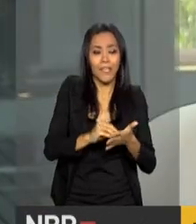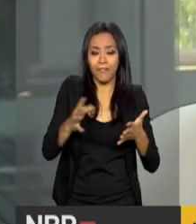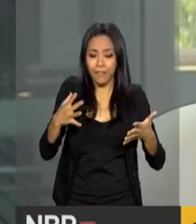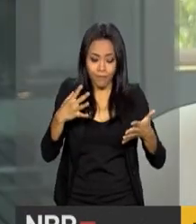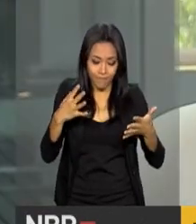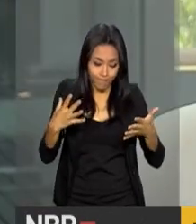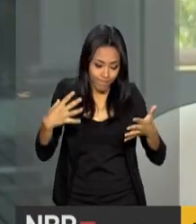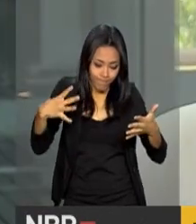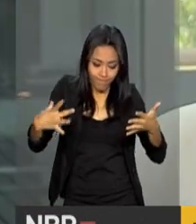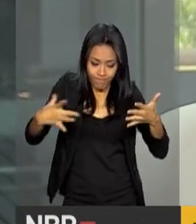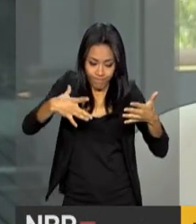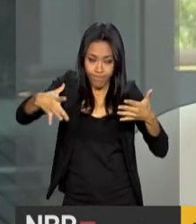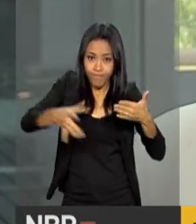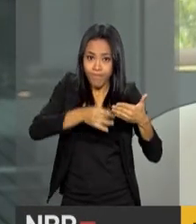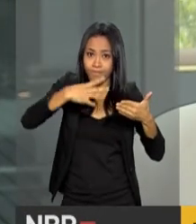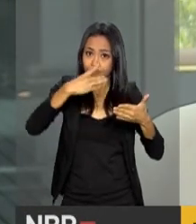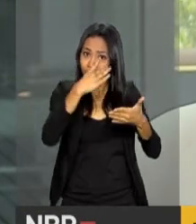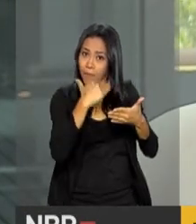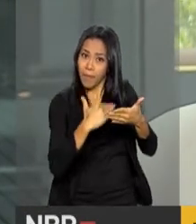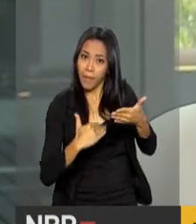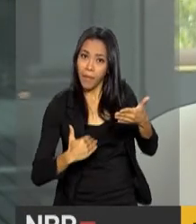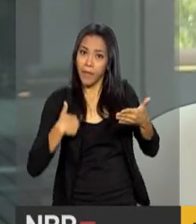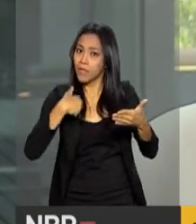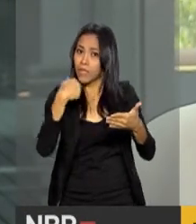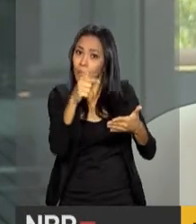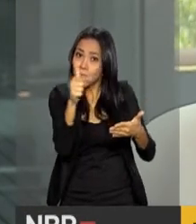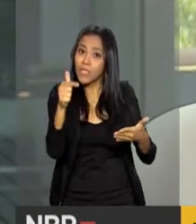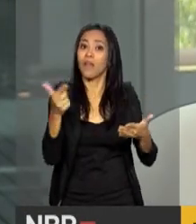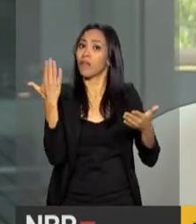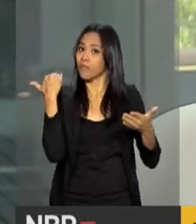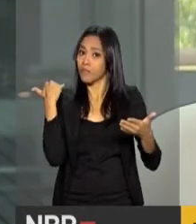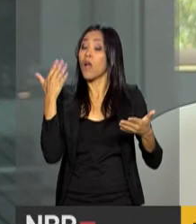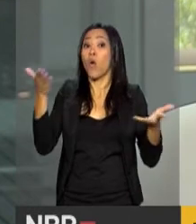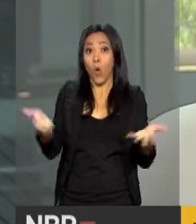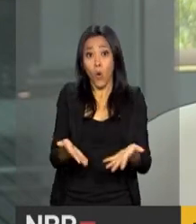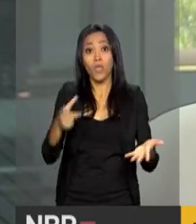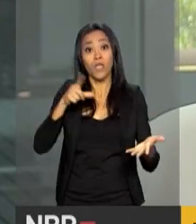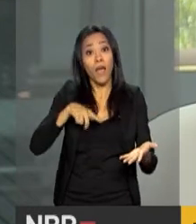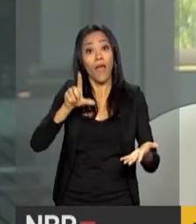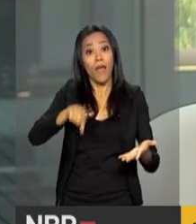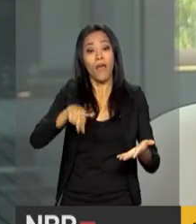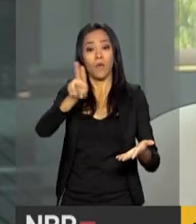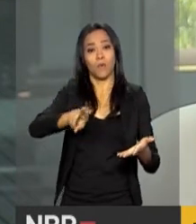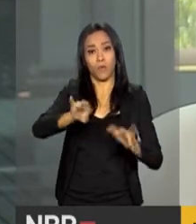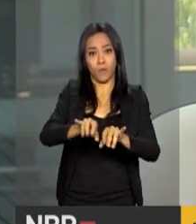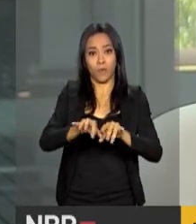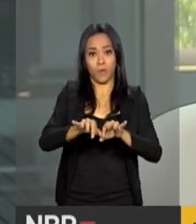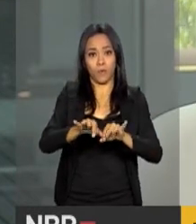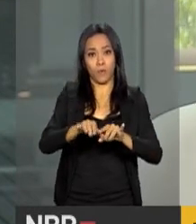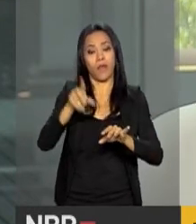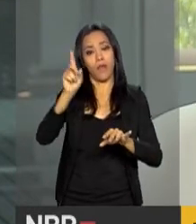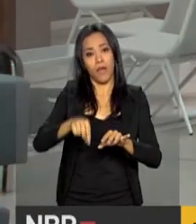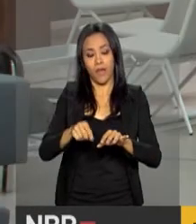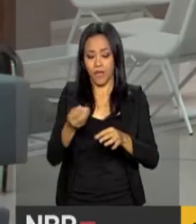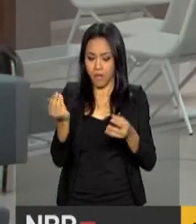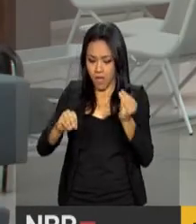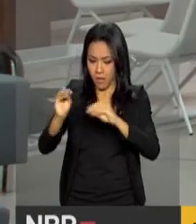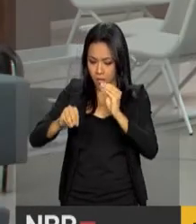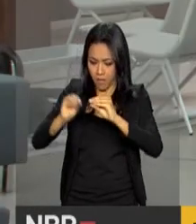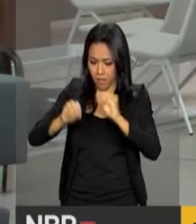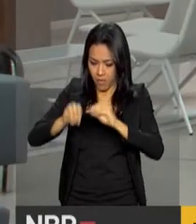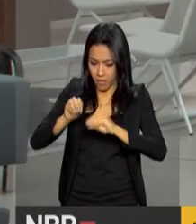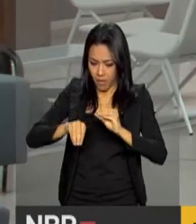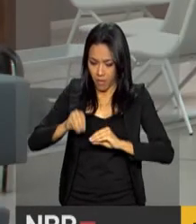mas o questionário não estava presente ele hoje não esse questionário e digital ele será encaminhado é diariamente